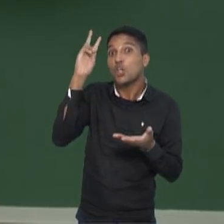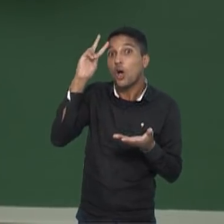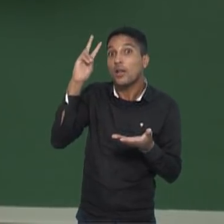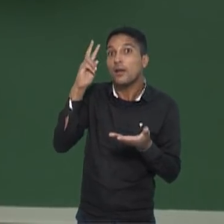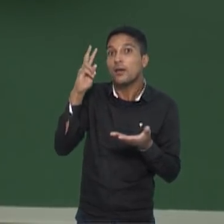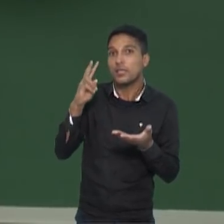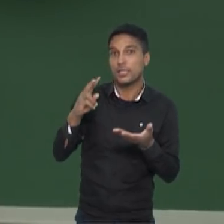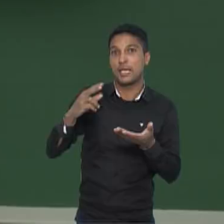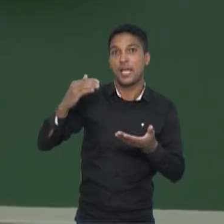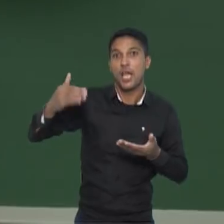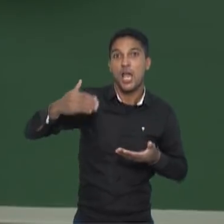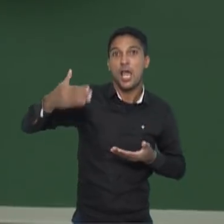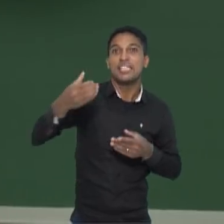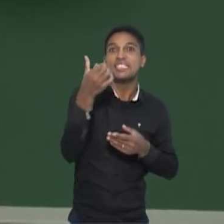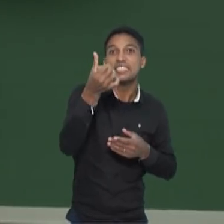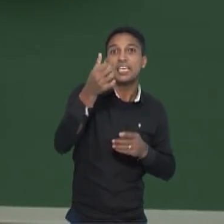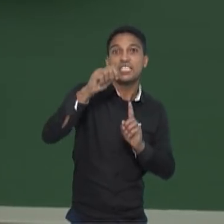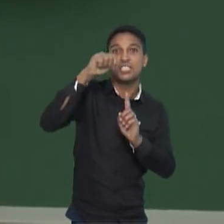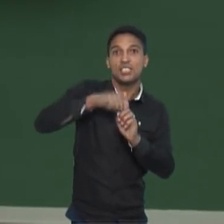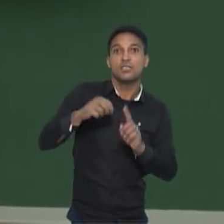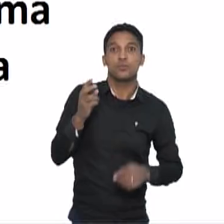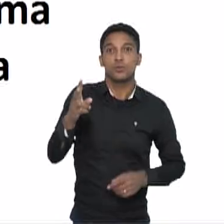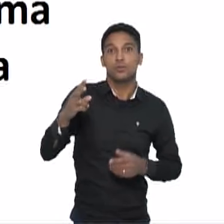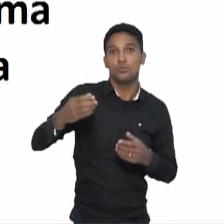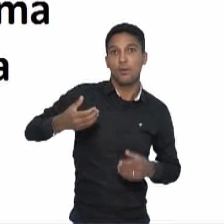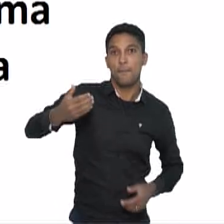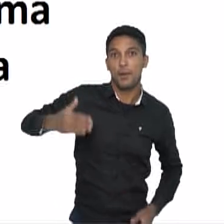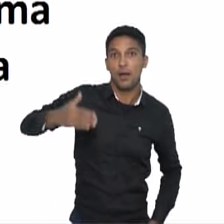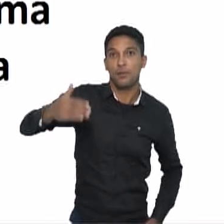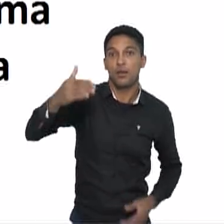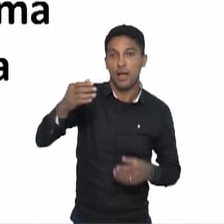bem? Então, esse tempo para vocês fazerem a atividade.